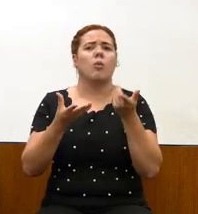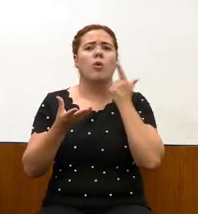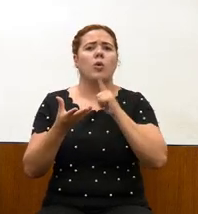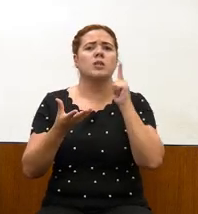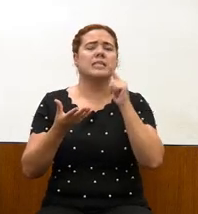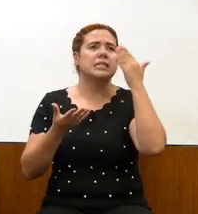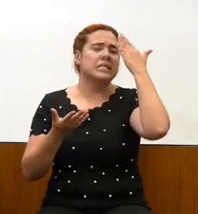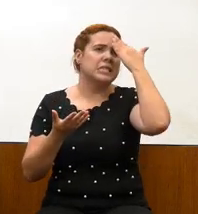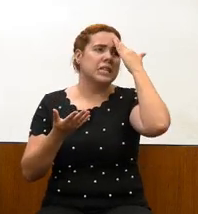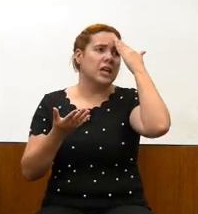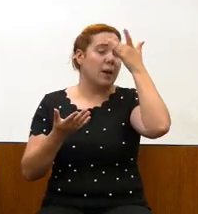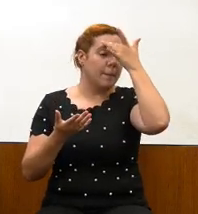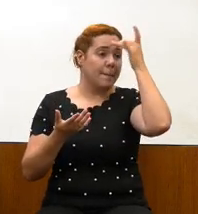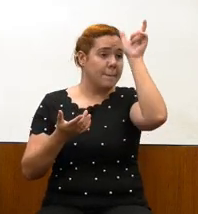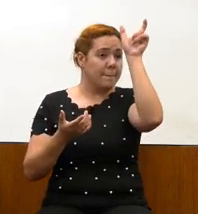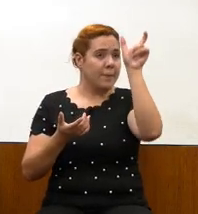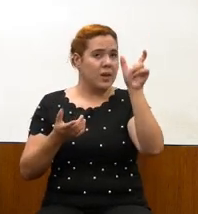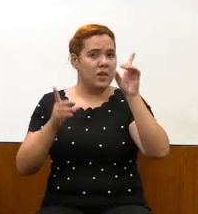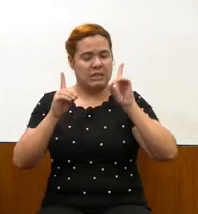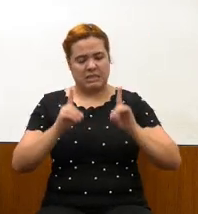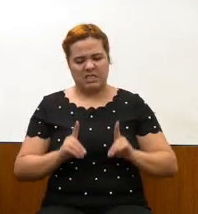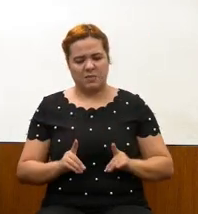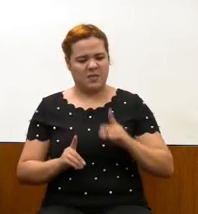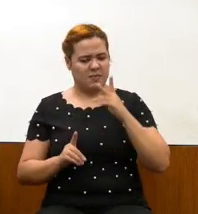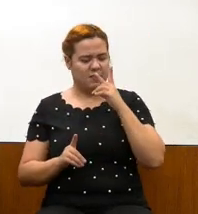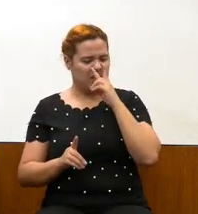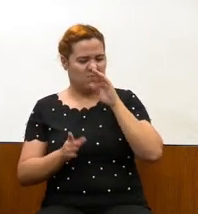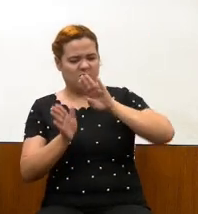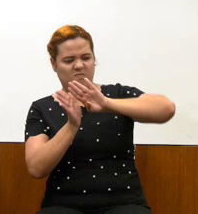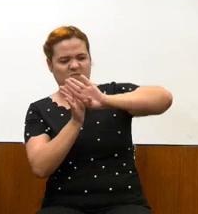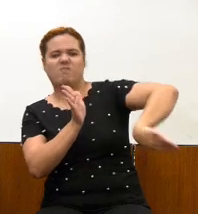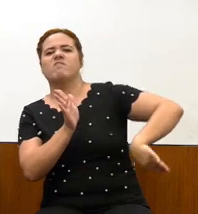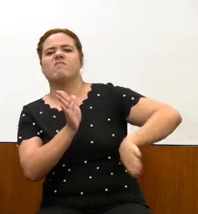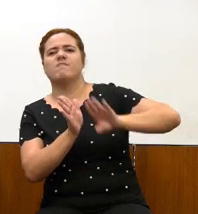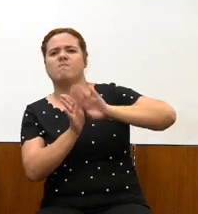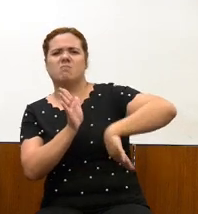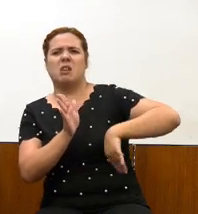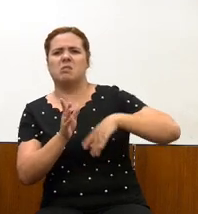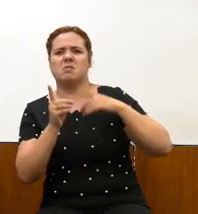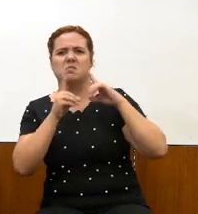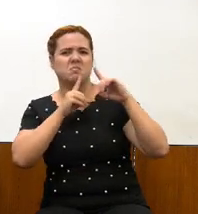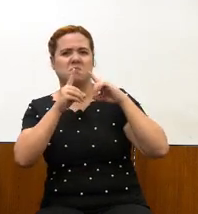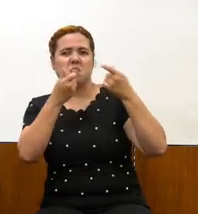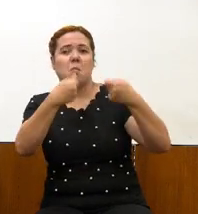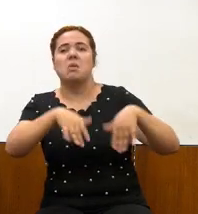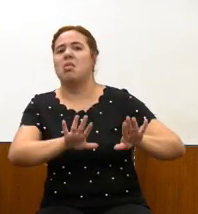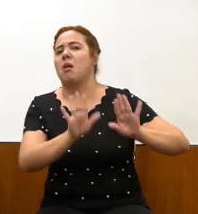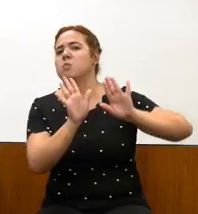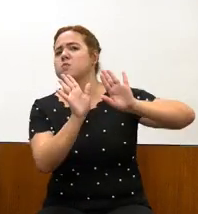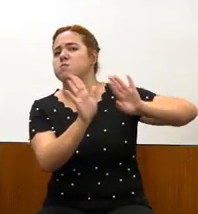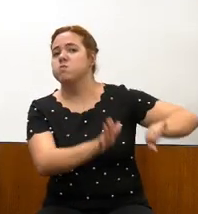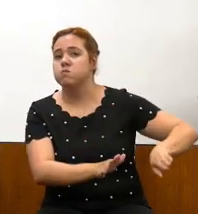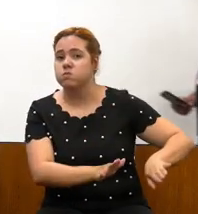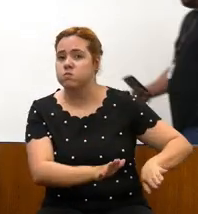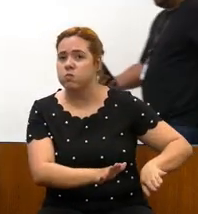colocando as pessoas com deficiência sempre à margem, à parte das próprias discussões. No Manudal, a gente traz as pessoas para elas poderem falar